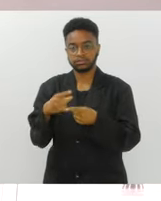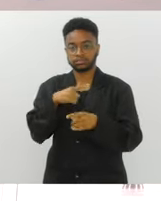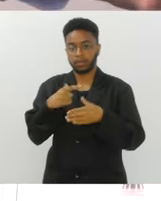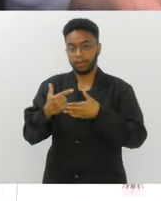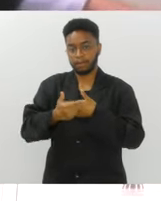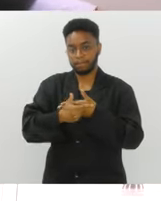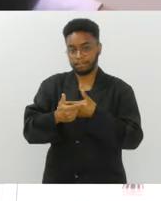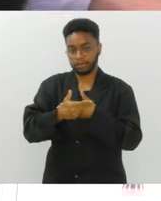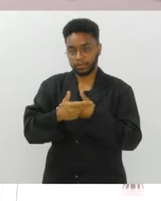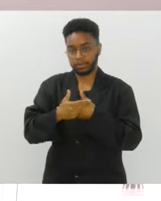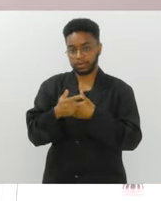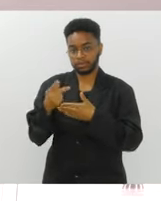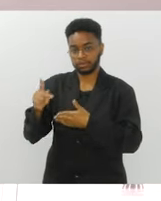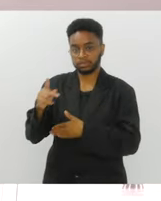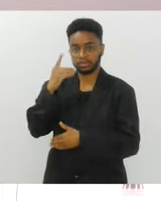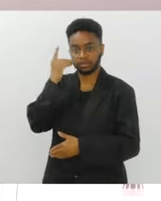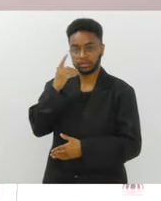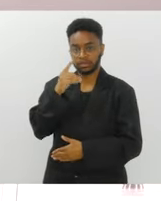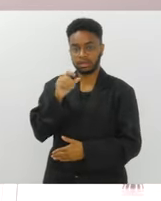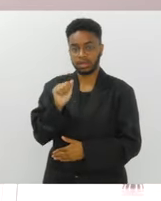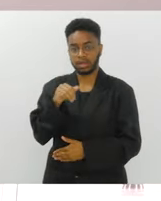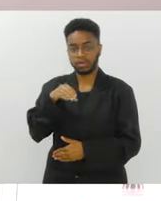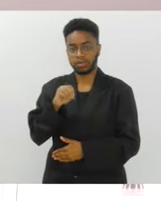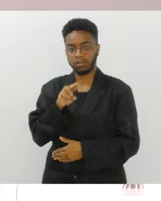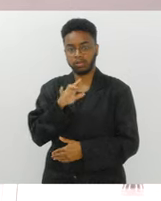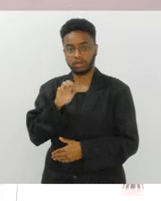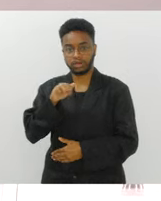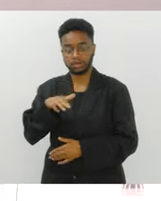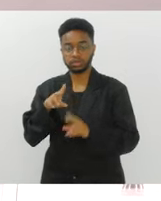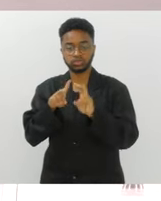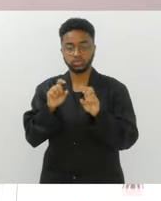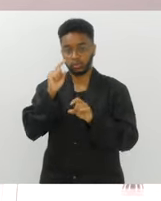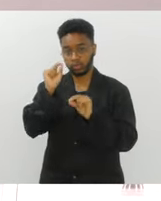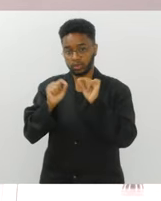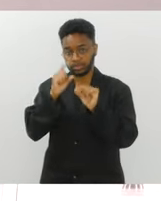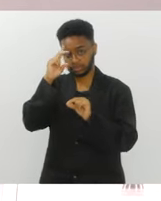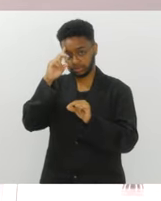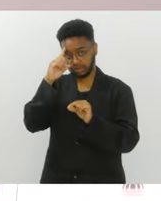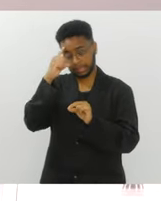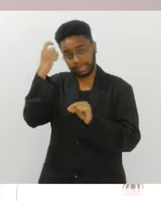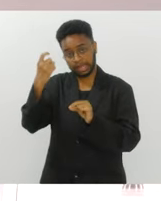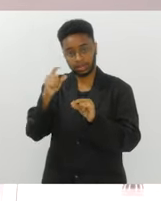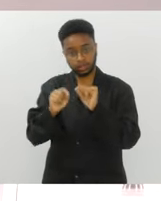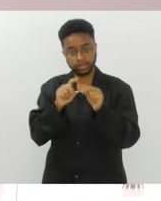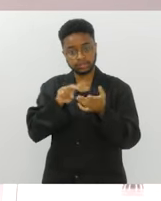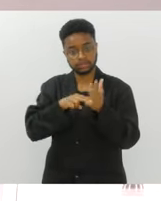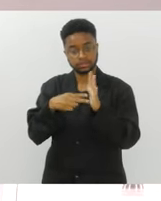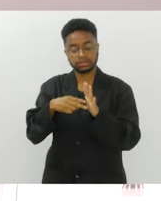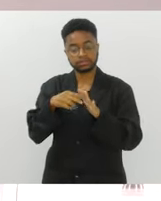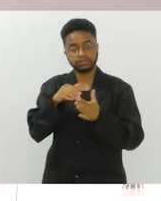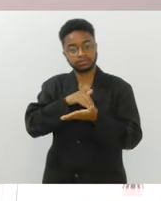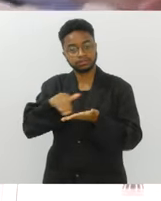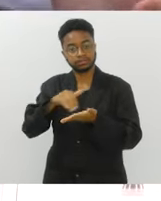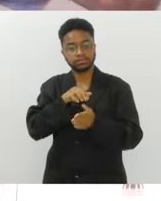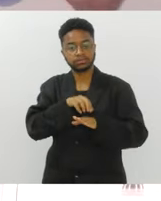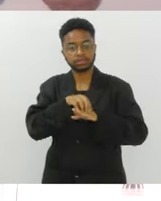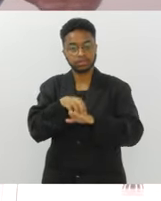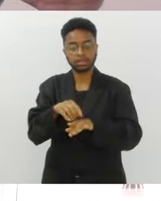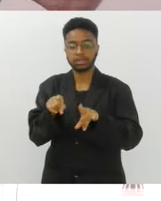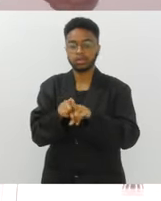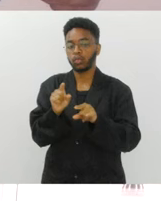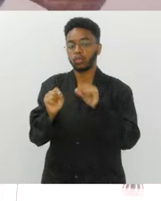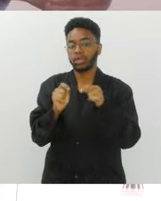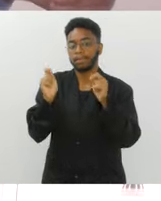papel, deputado Rodrigo Amorim, do que é a ideia da Secretaria de Transporte, do que talvez é o que é possível